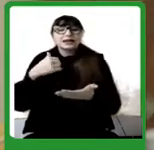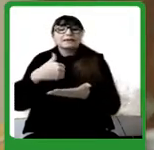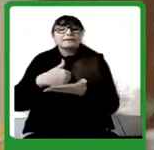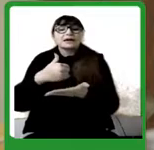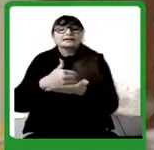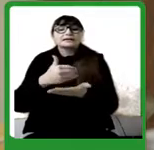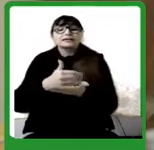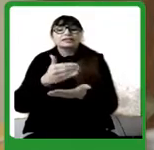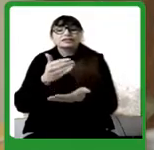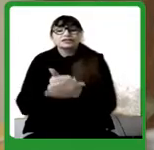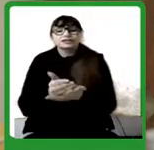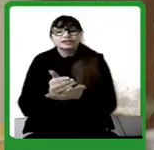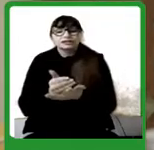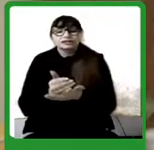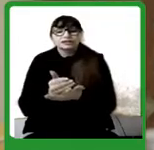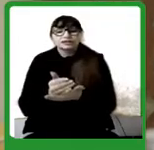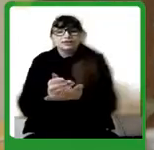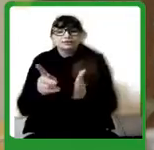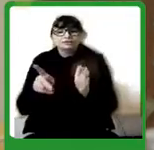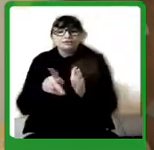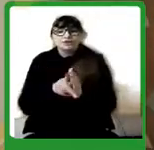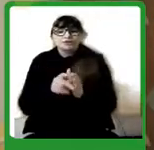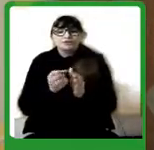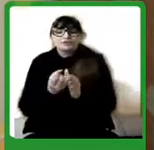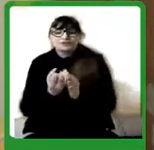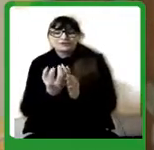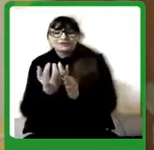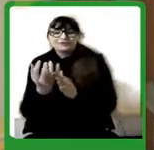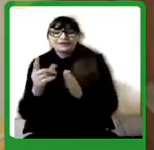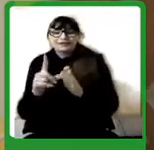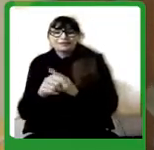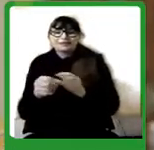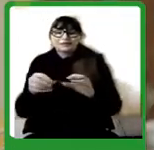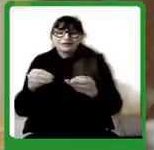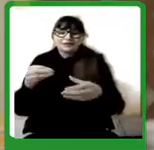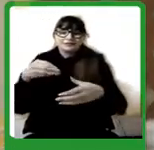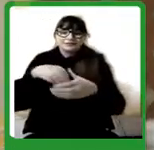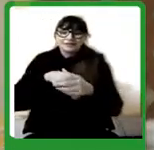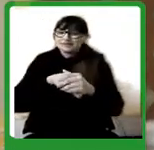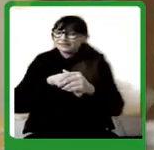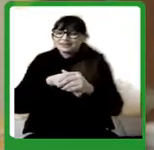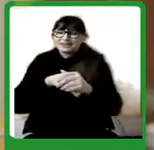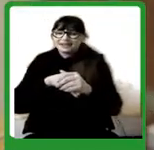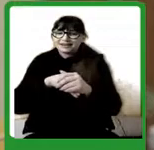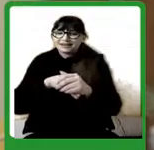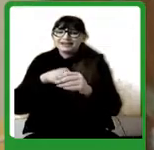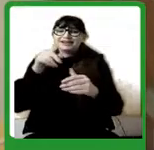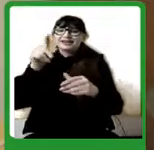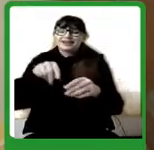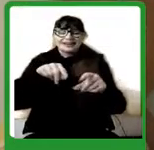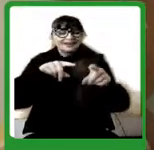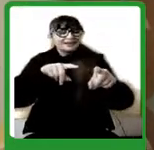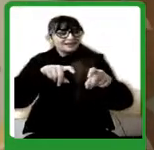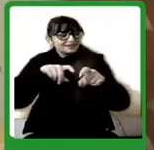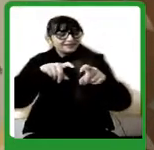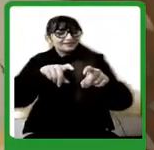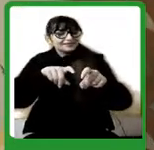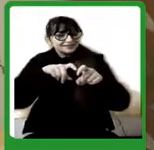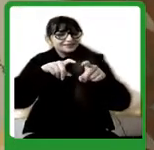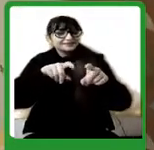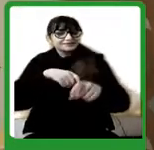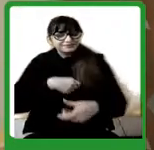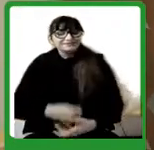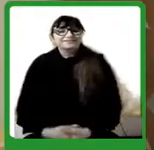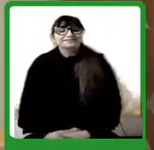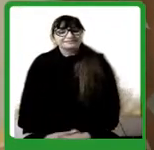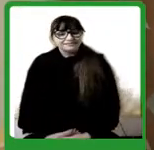escuro para brotar e plantar. Cara, isso aqui é o auge desse colono, elas esparramadas, né? Meu Deus do